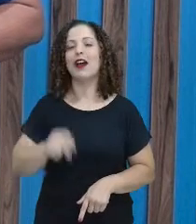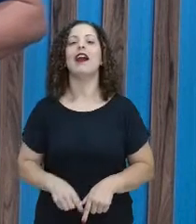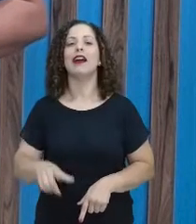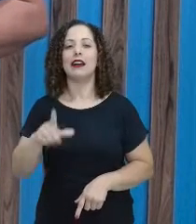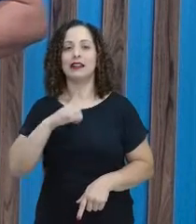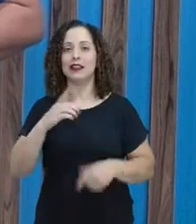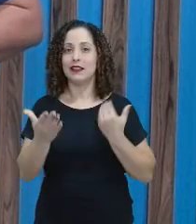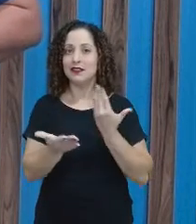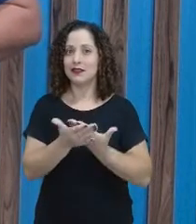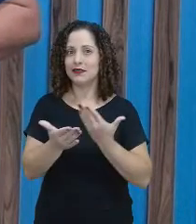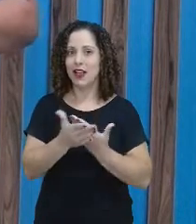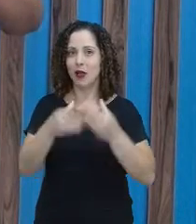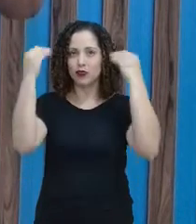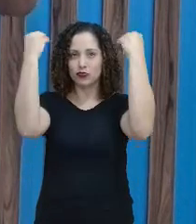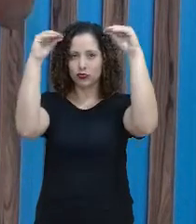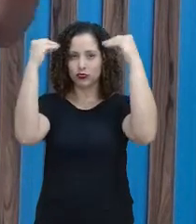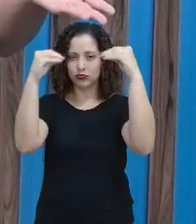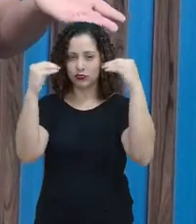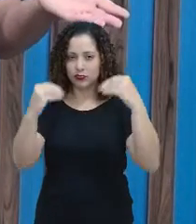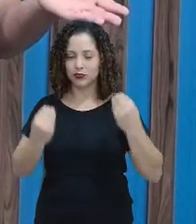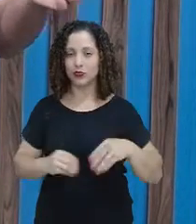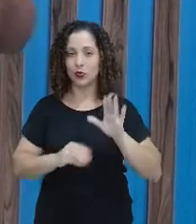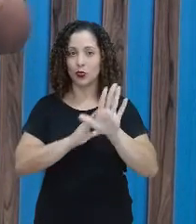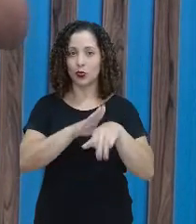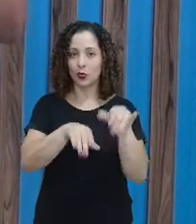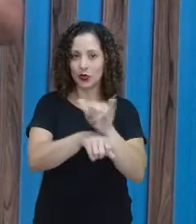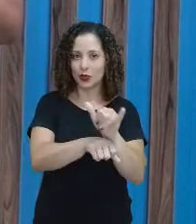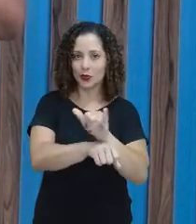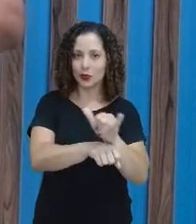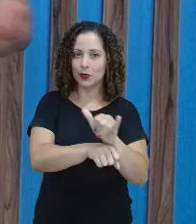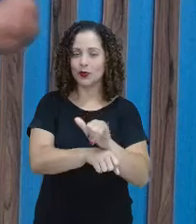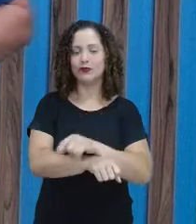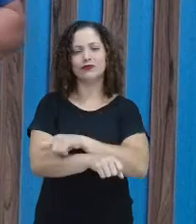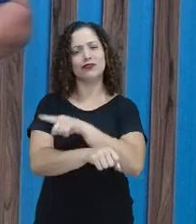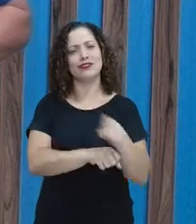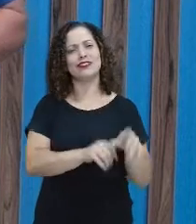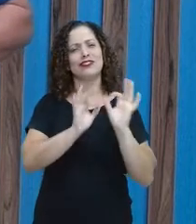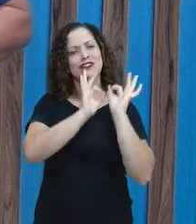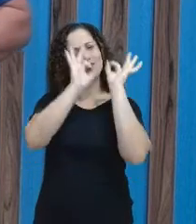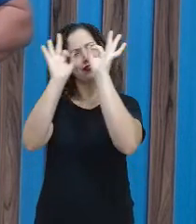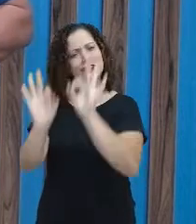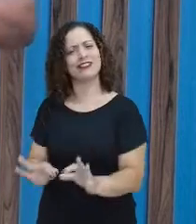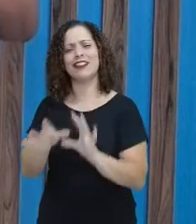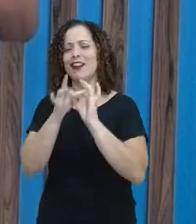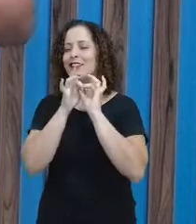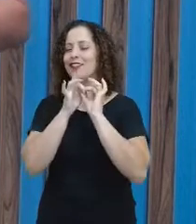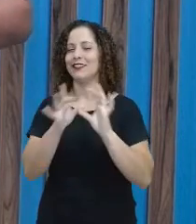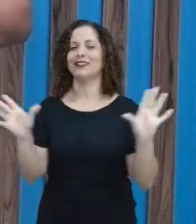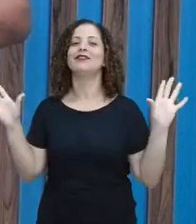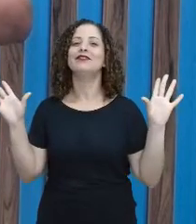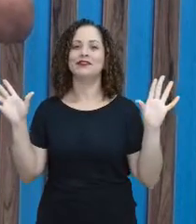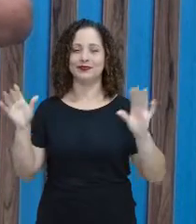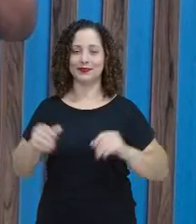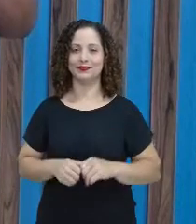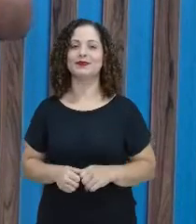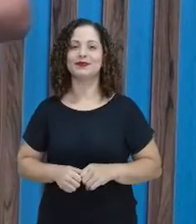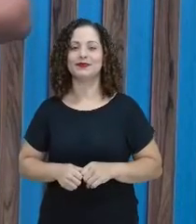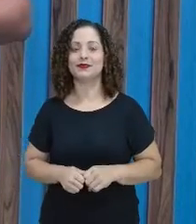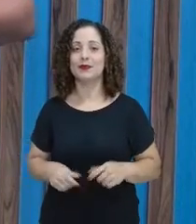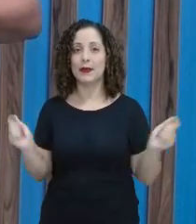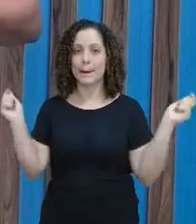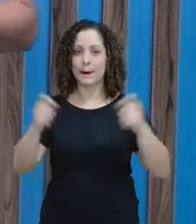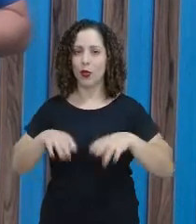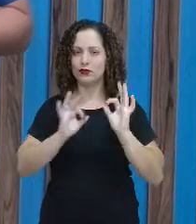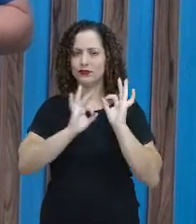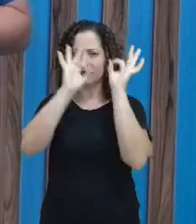YouTube aguardando para que você possa ver e rever quantas aulas você quiser. Então, olha, você pode assistir